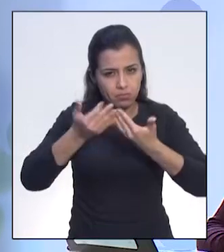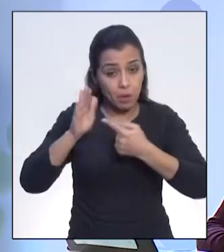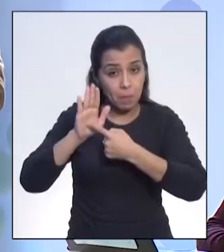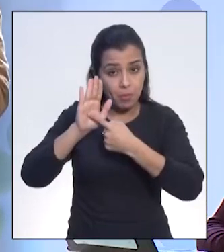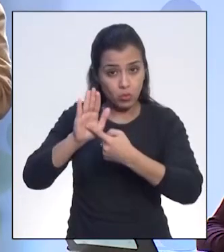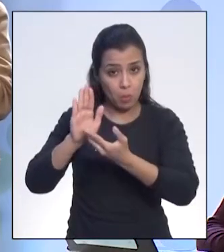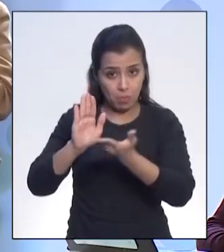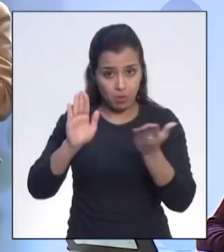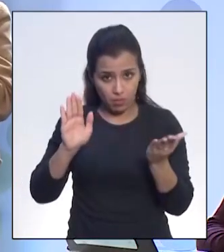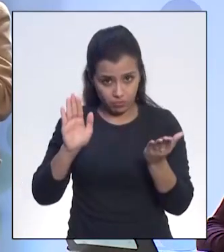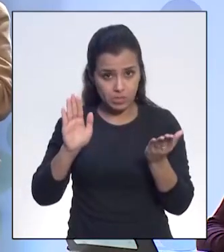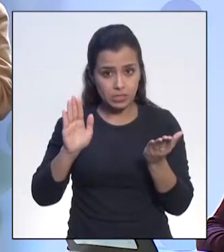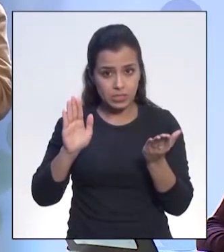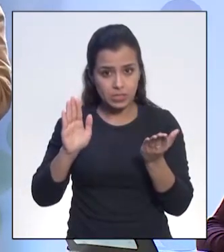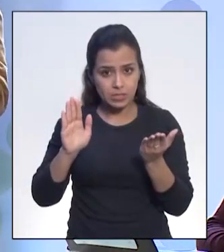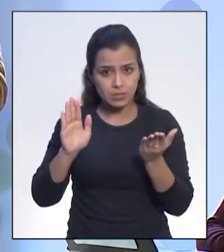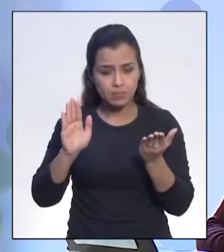apresentados,